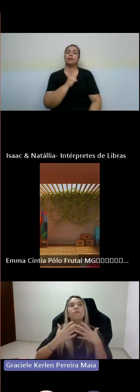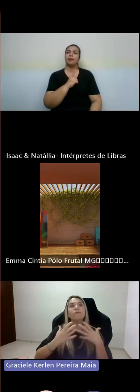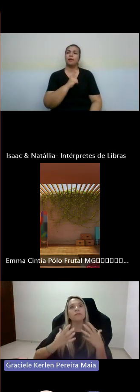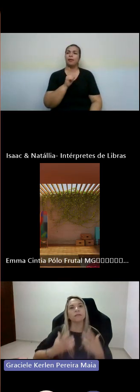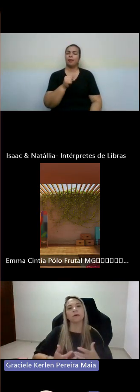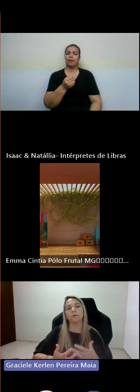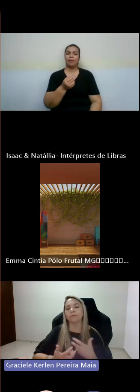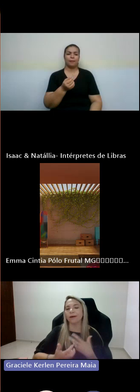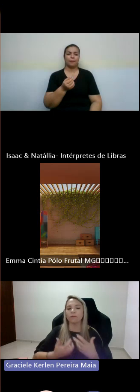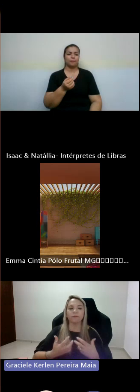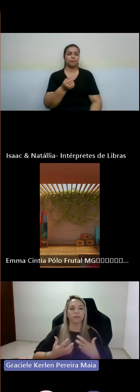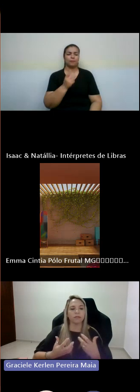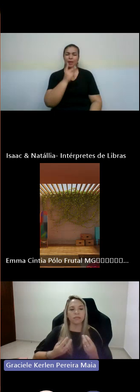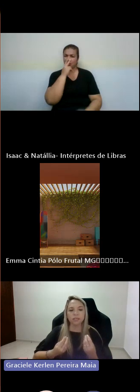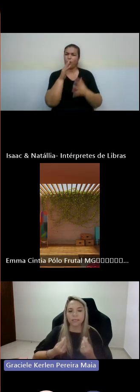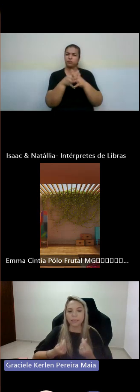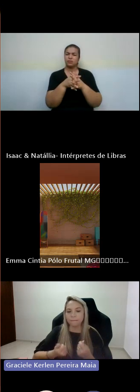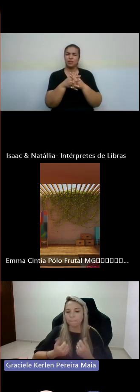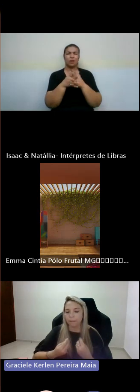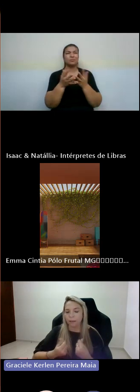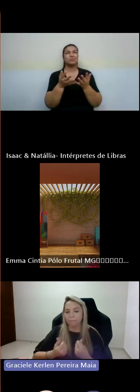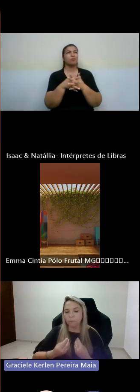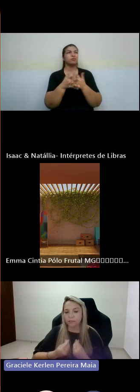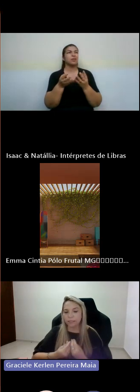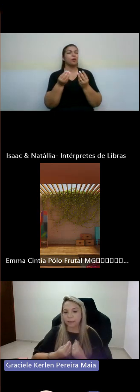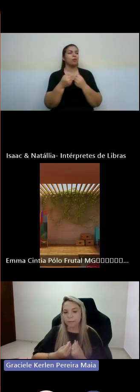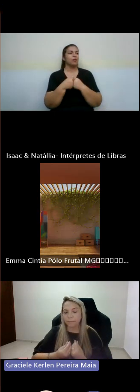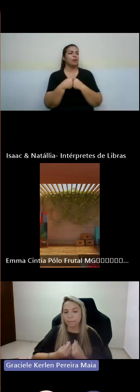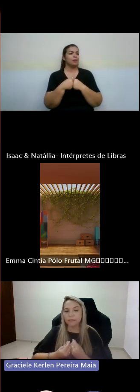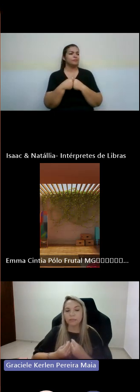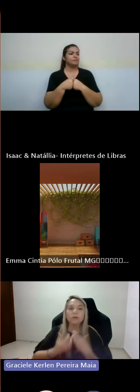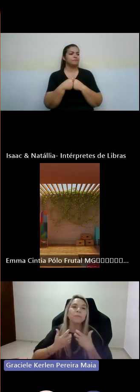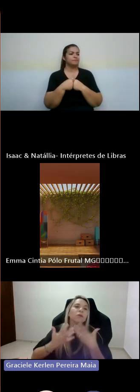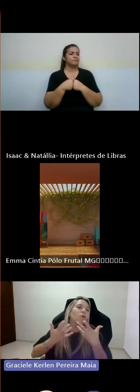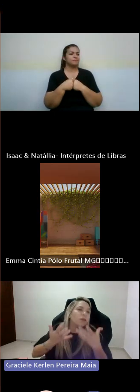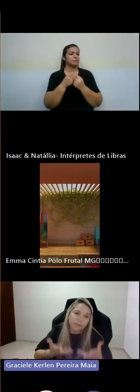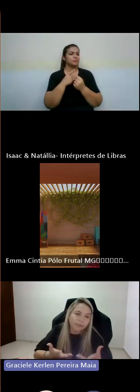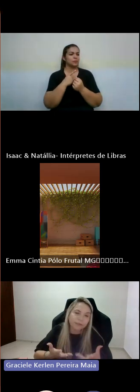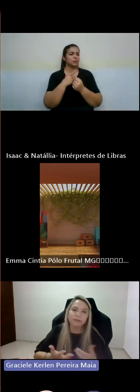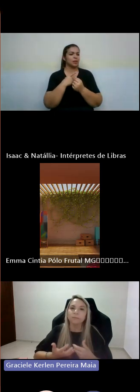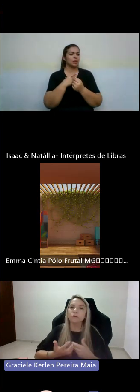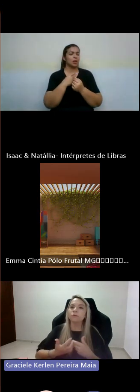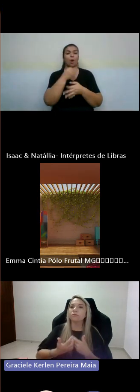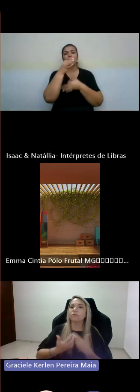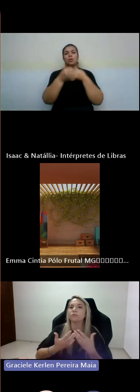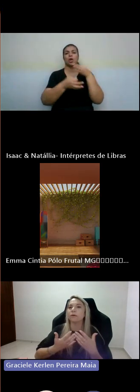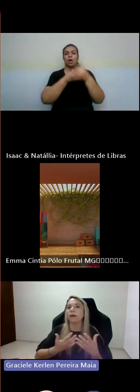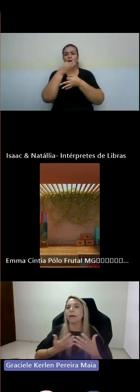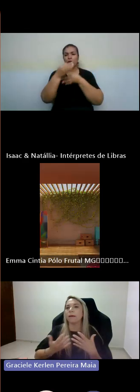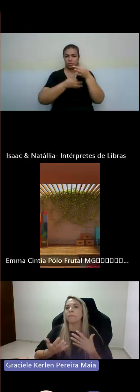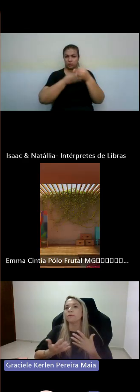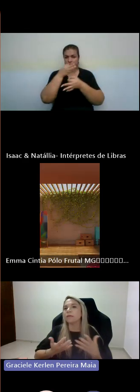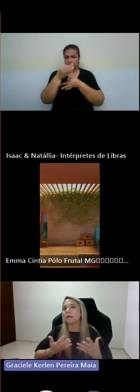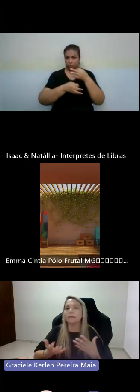muita confusão, não é confusão, existe assim muitas opiniões,